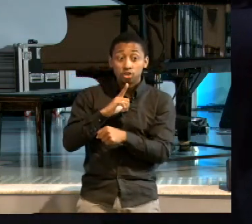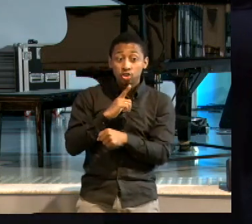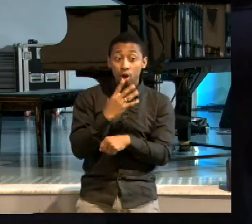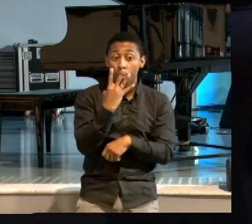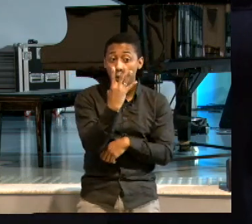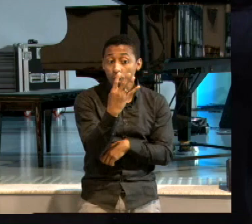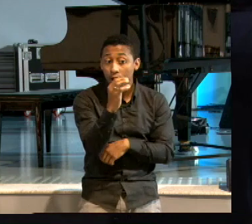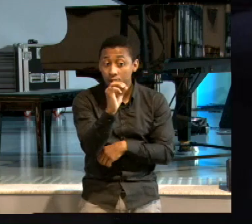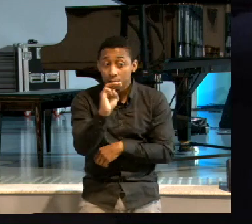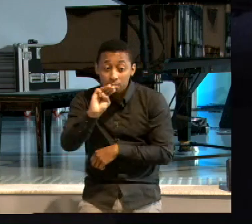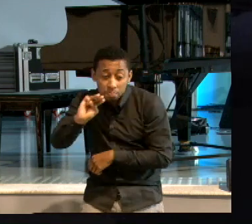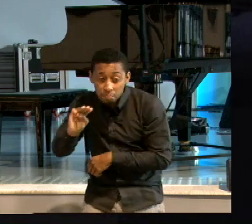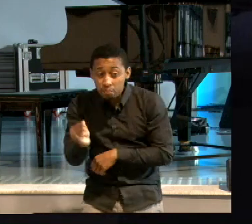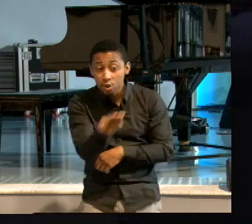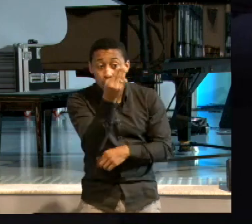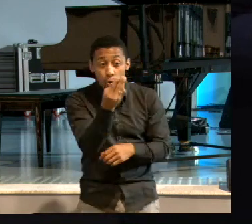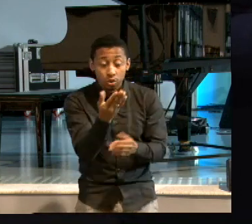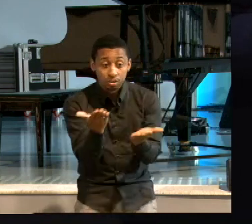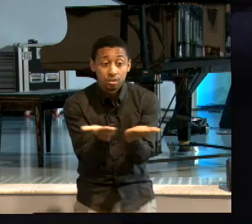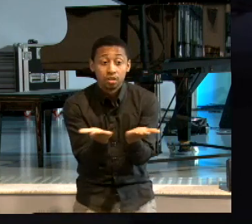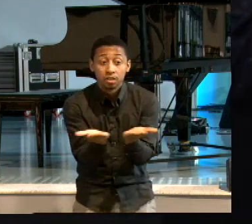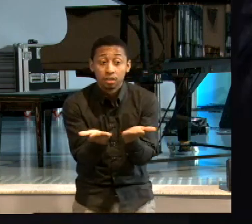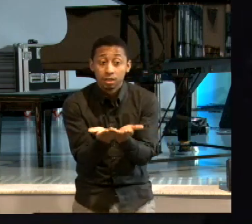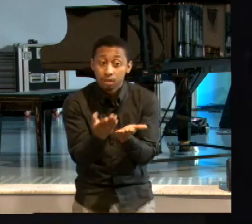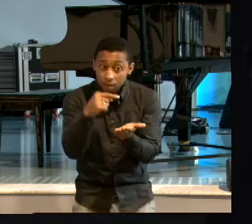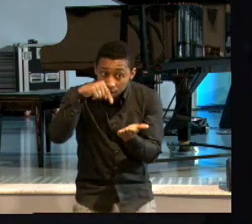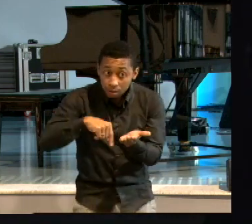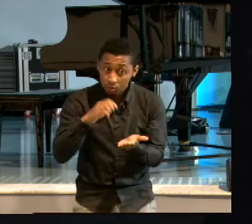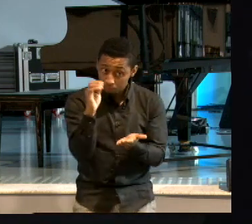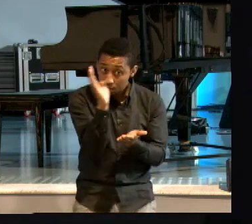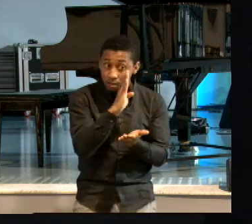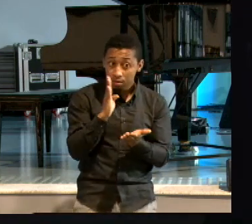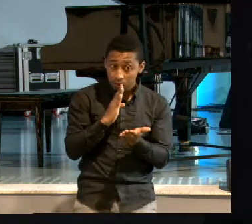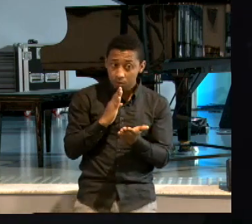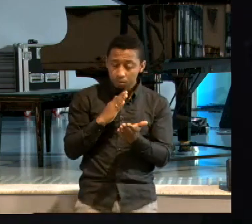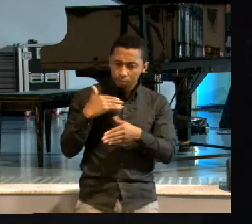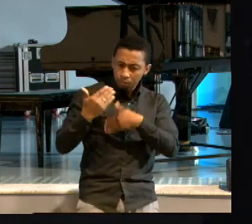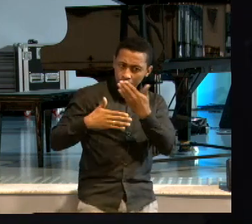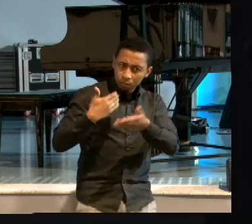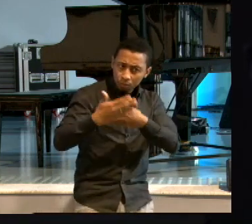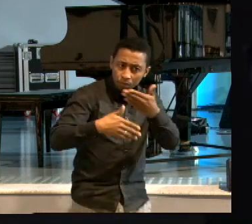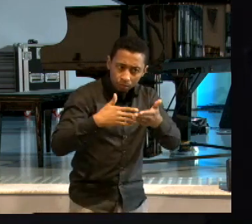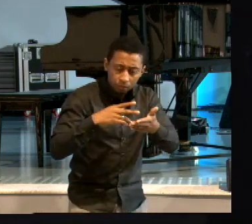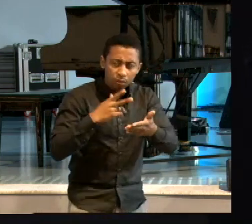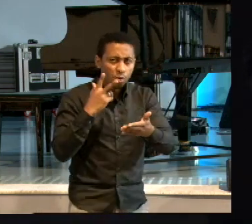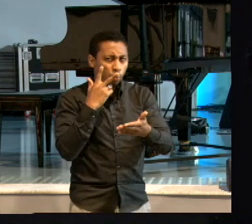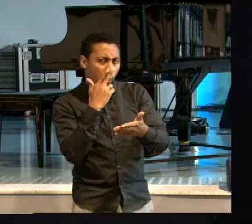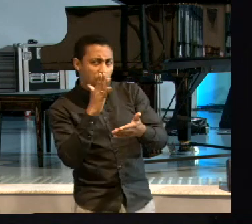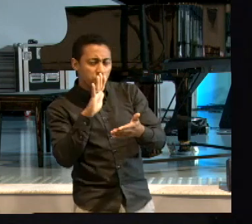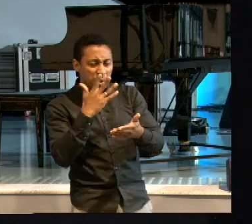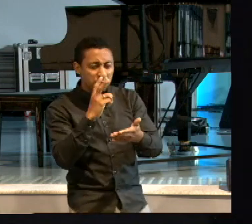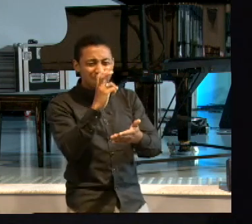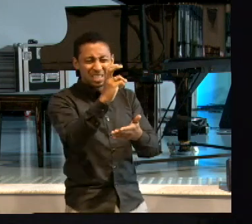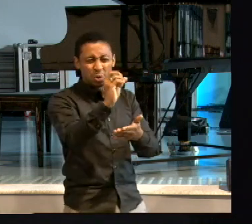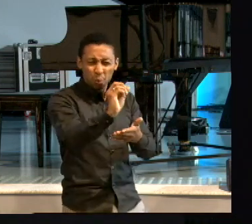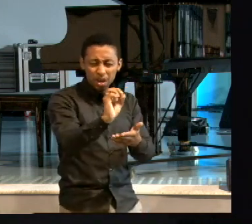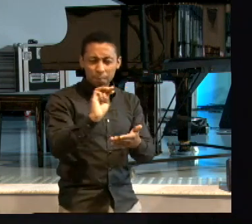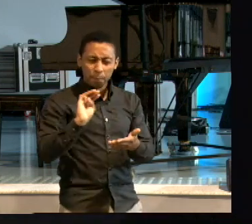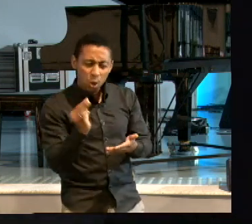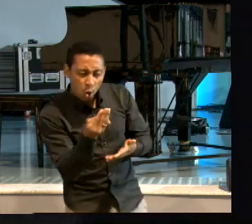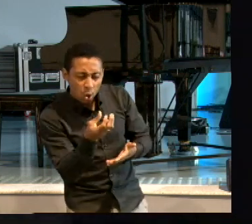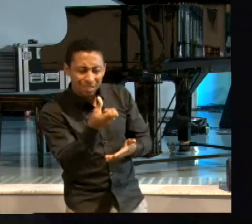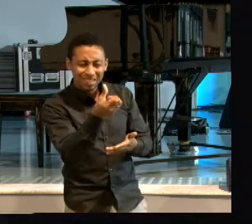Os mais conservadores acreditam que sejamos hoje pelo menos 50 milhões. Os mais empolgados estão falando de mais de 60